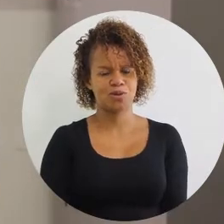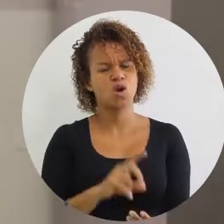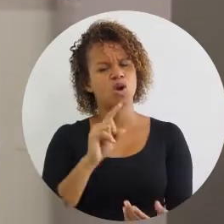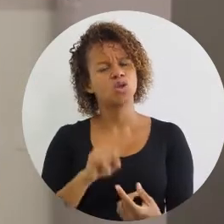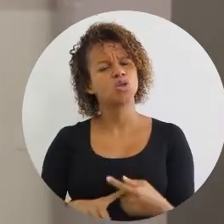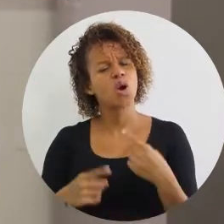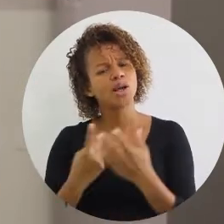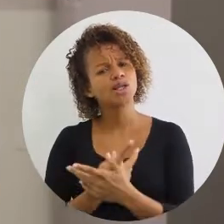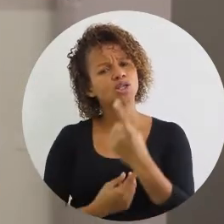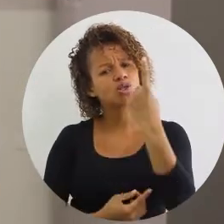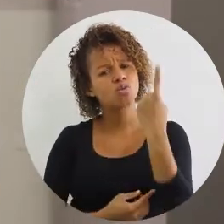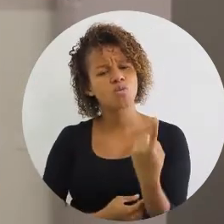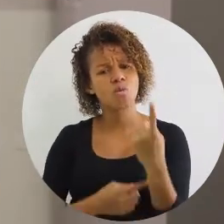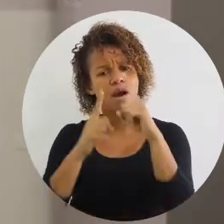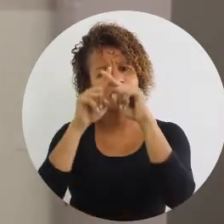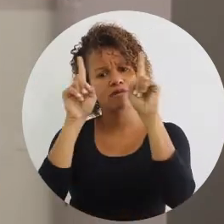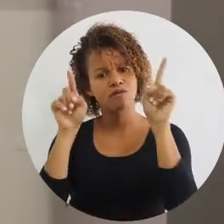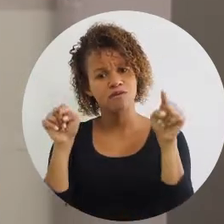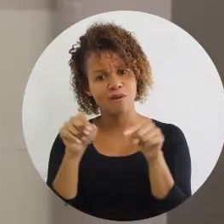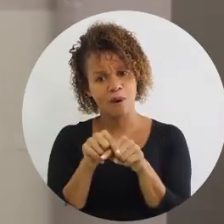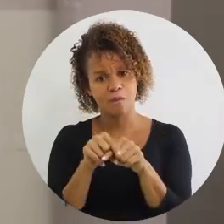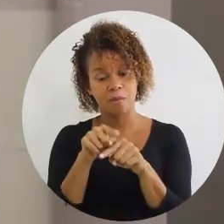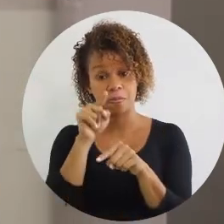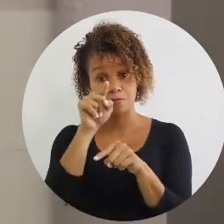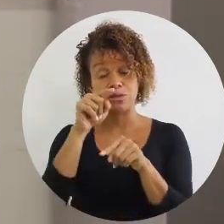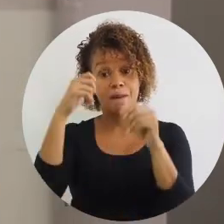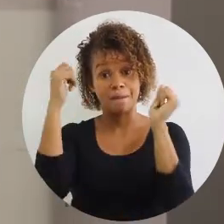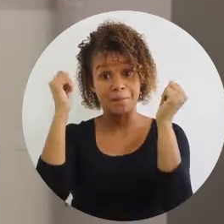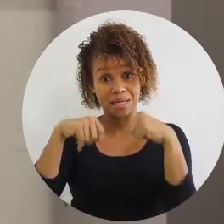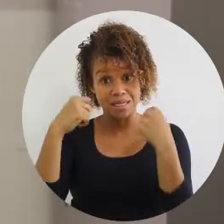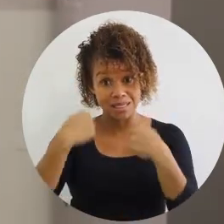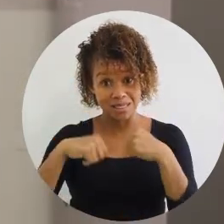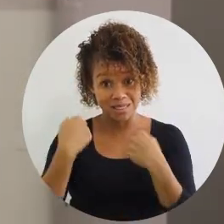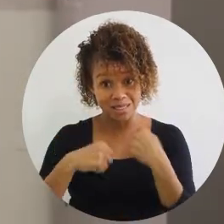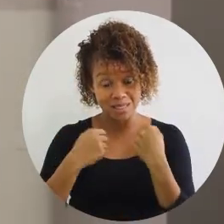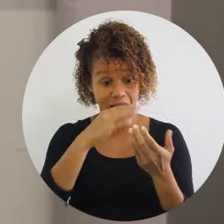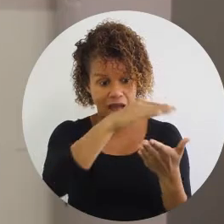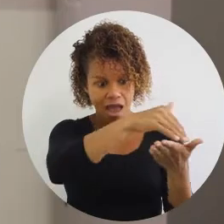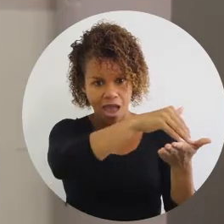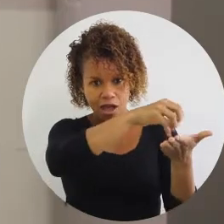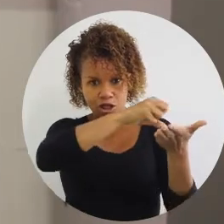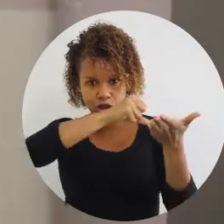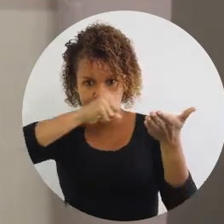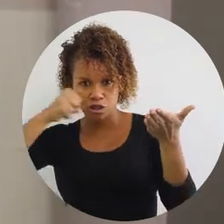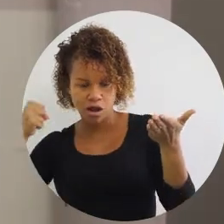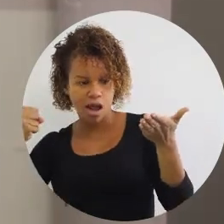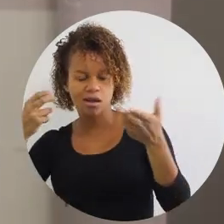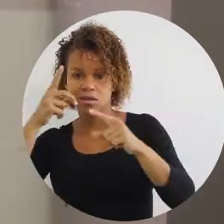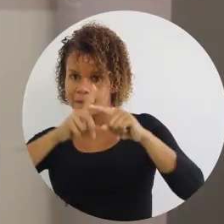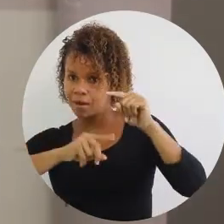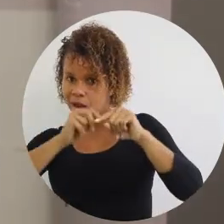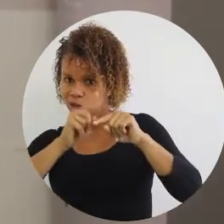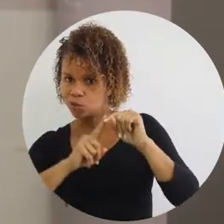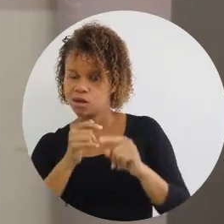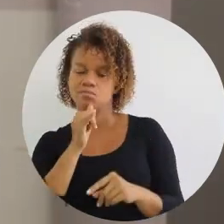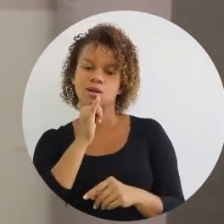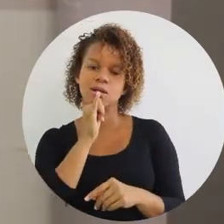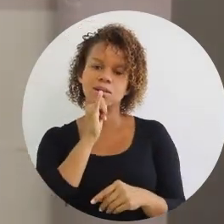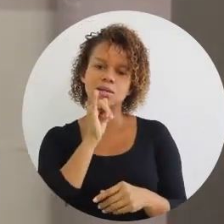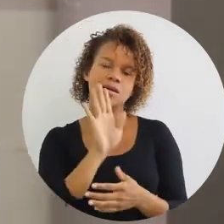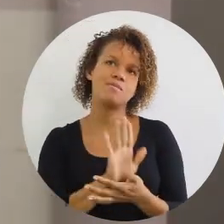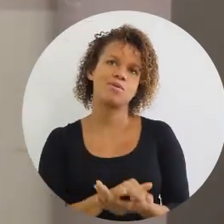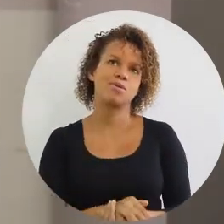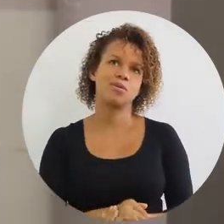existe uma forma. Você precisa retirar essa mercadoria, por exemplo,